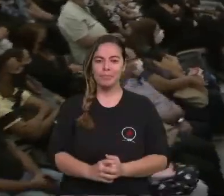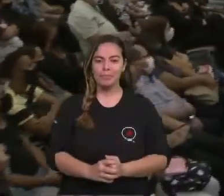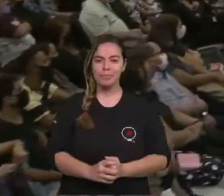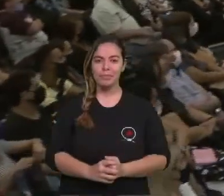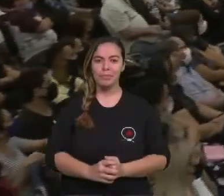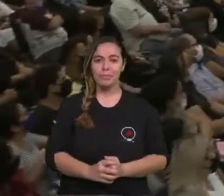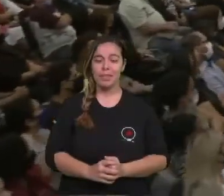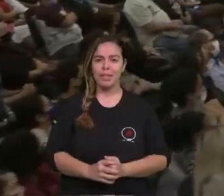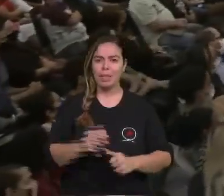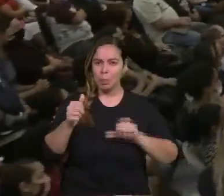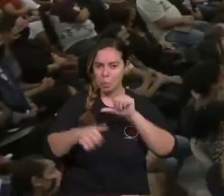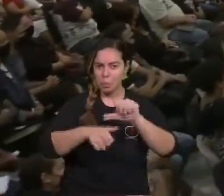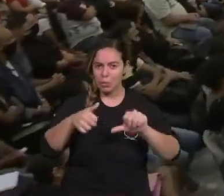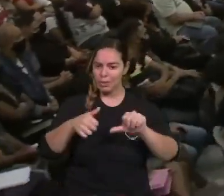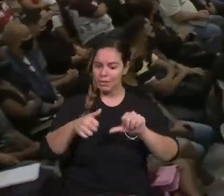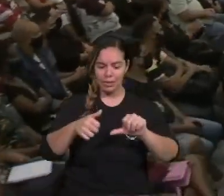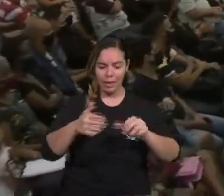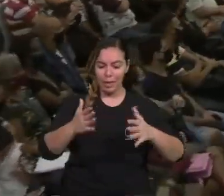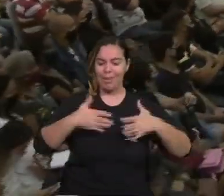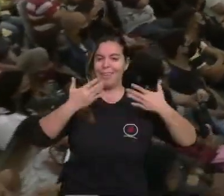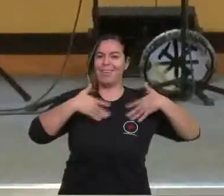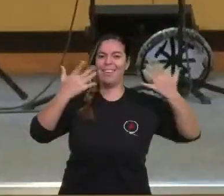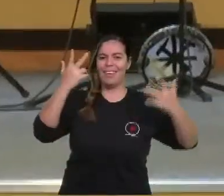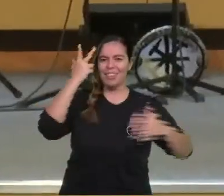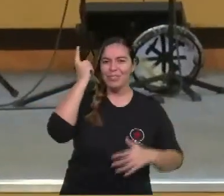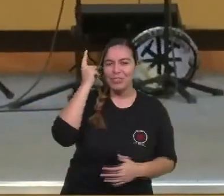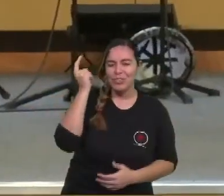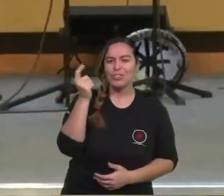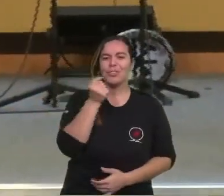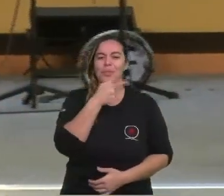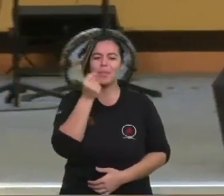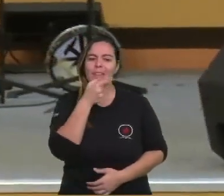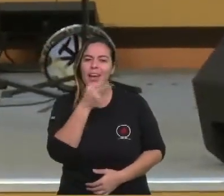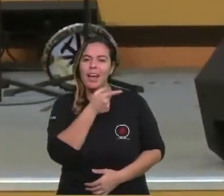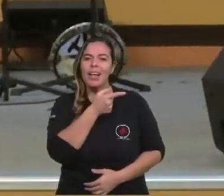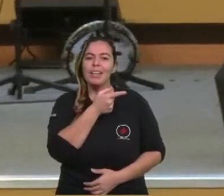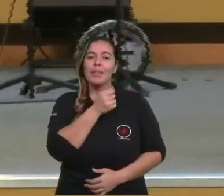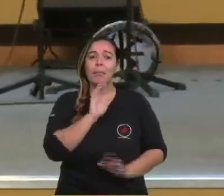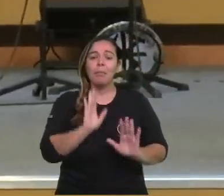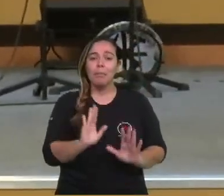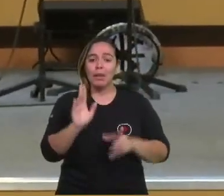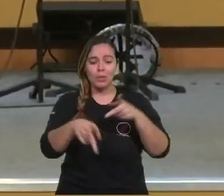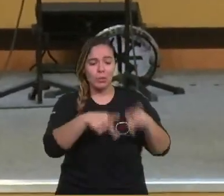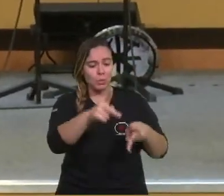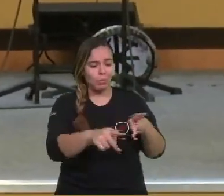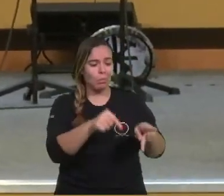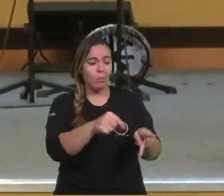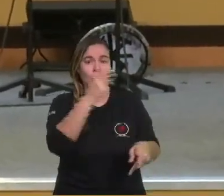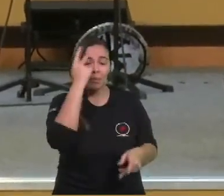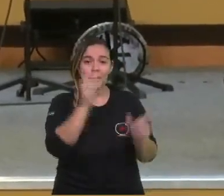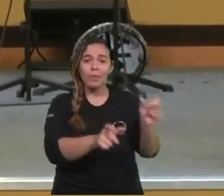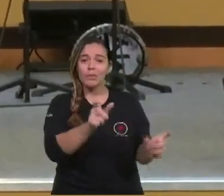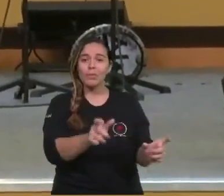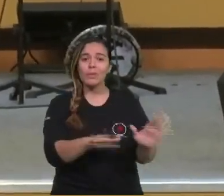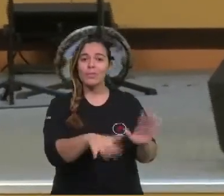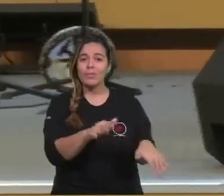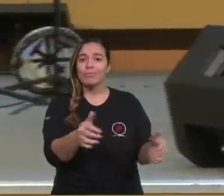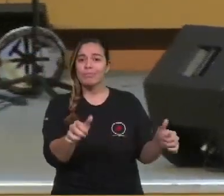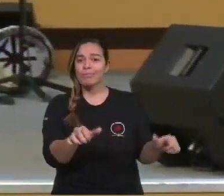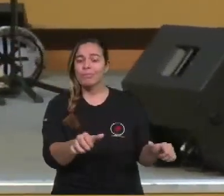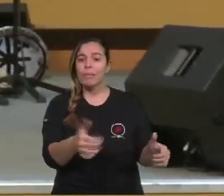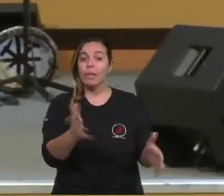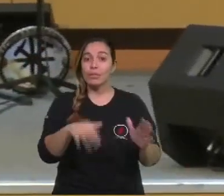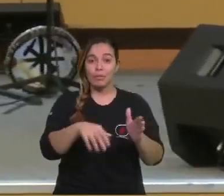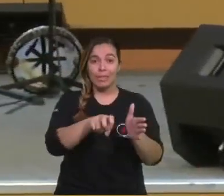que o nível de mudança era muito alegre, divertido, mas que o povo, às vezes, no